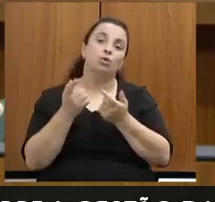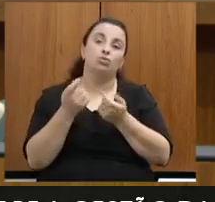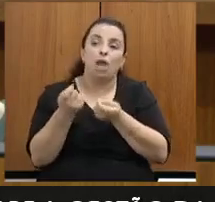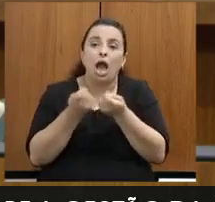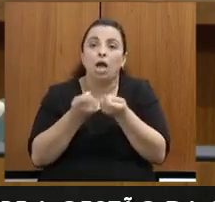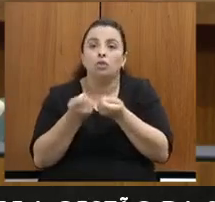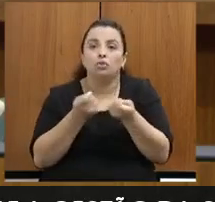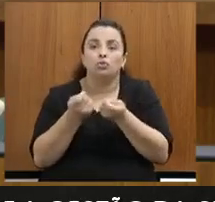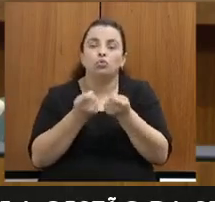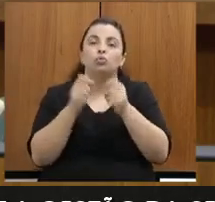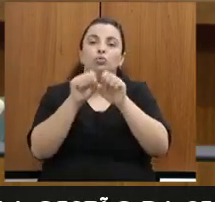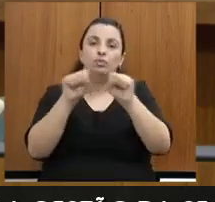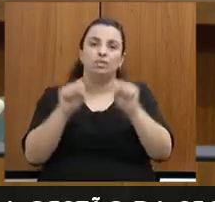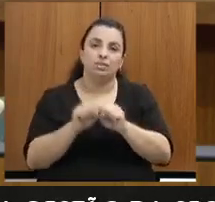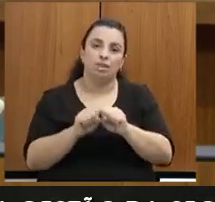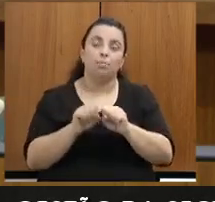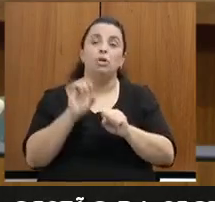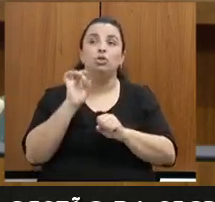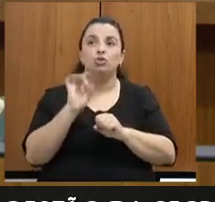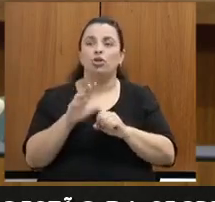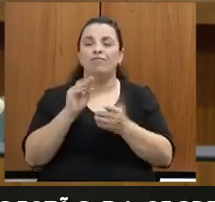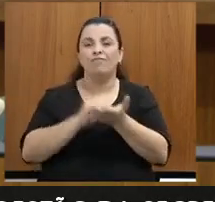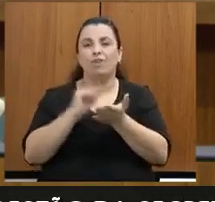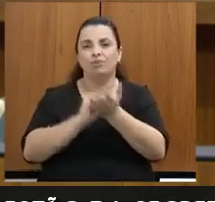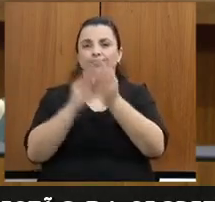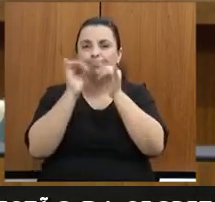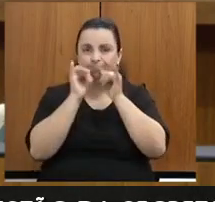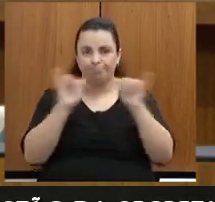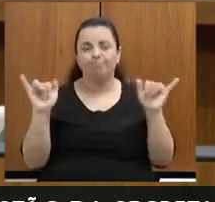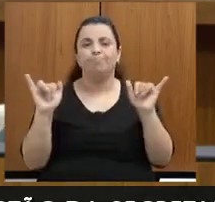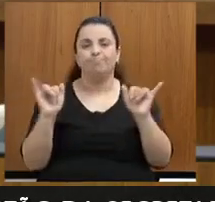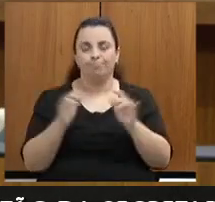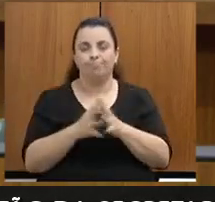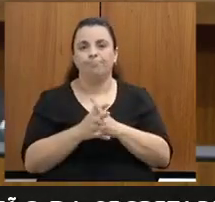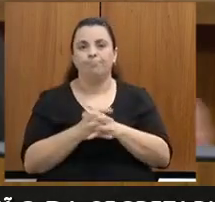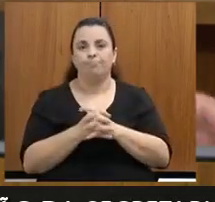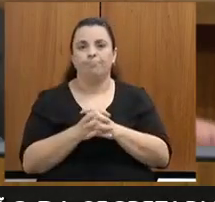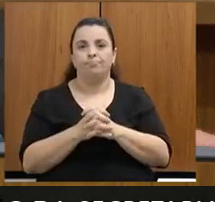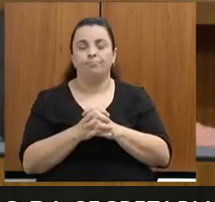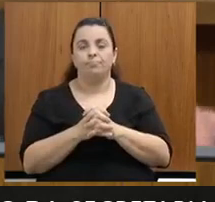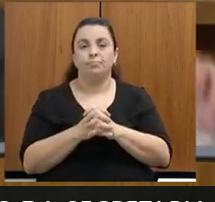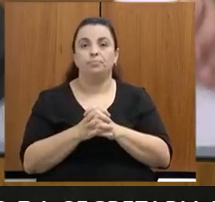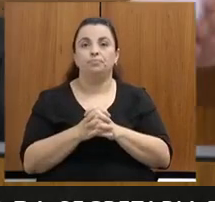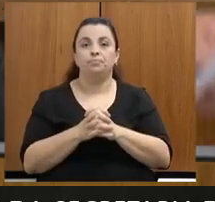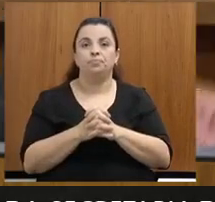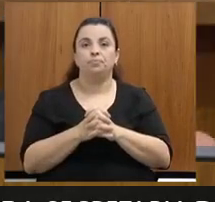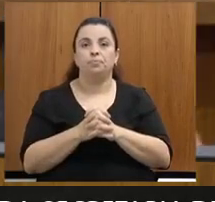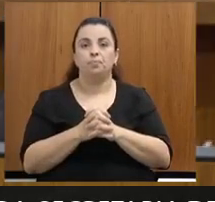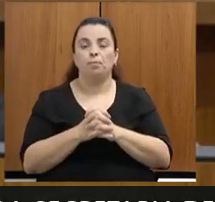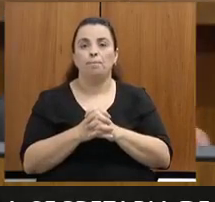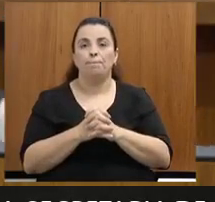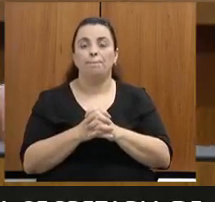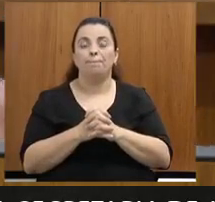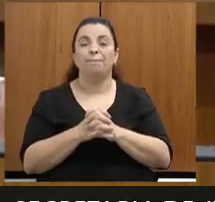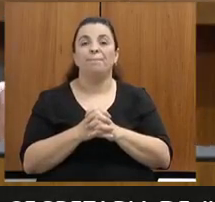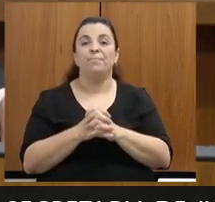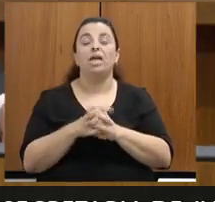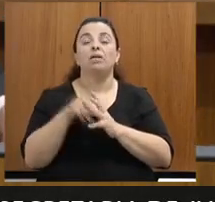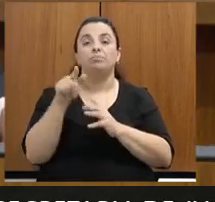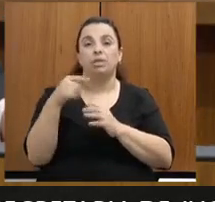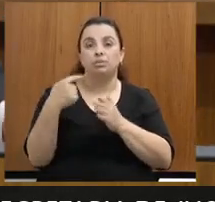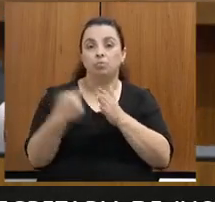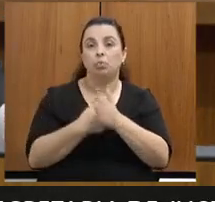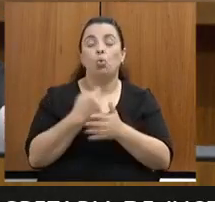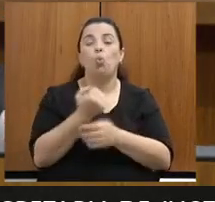trata-se da elucidação É bom que se ressalte isso bom em torno aí dos policiais